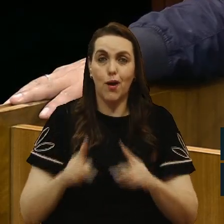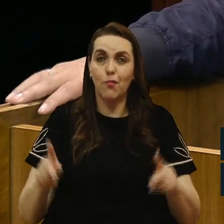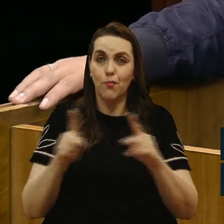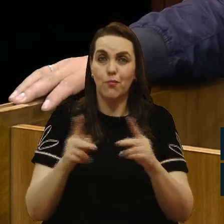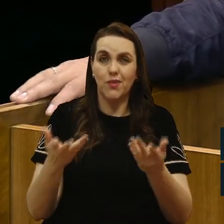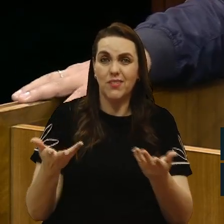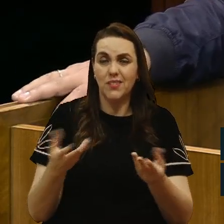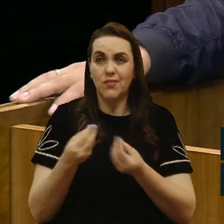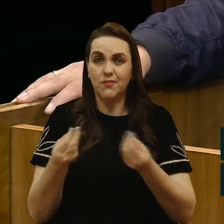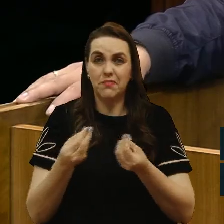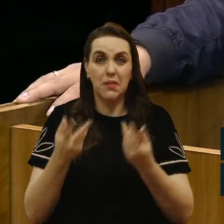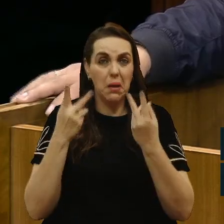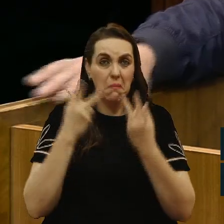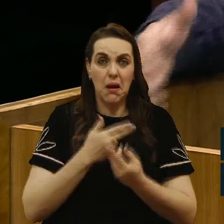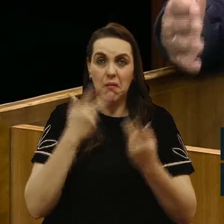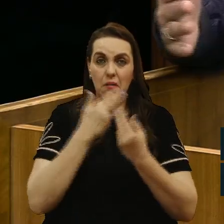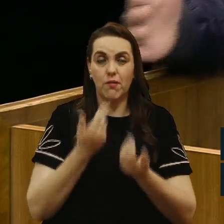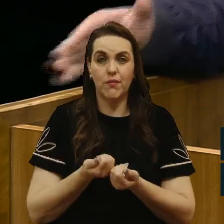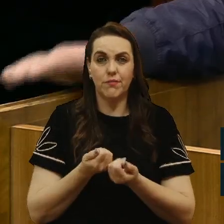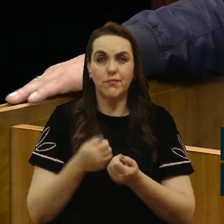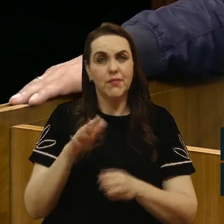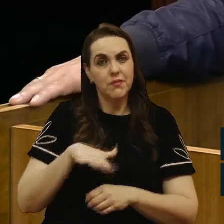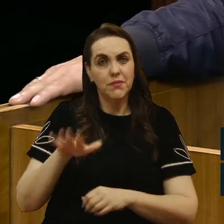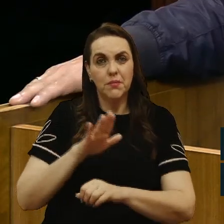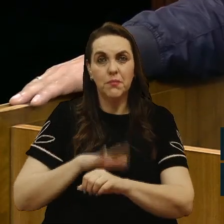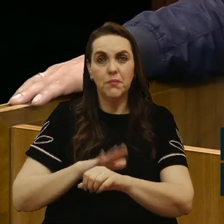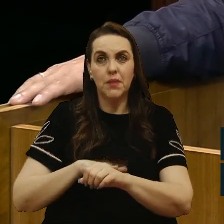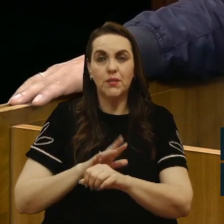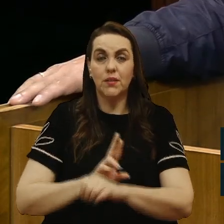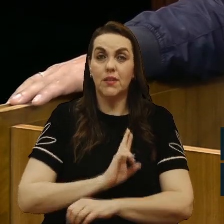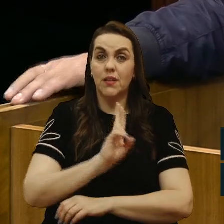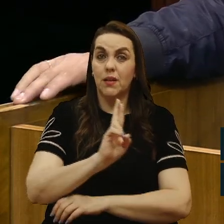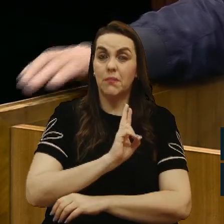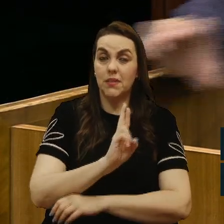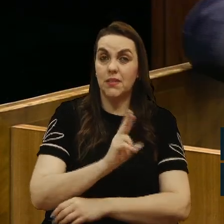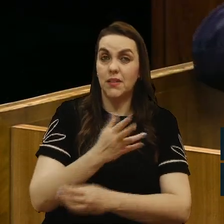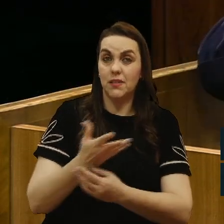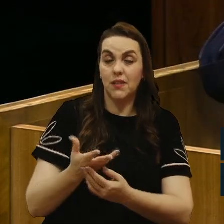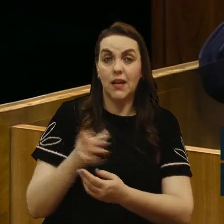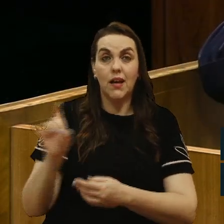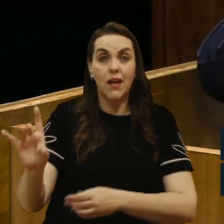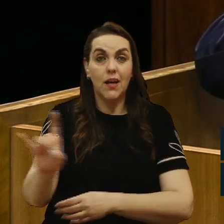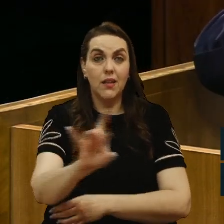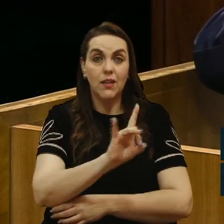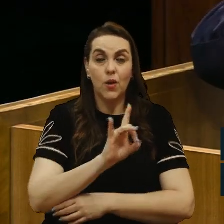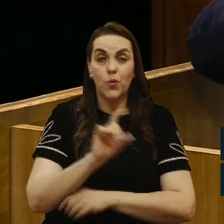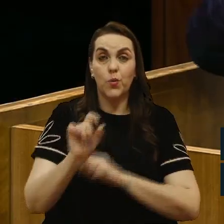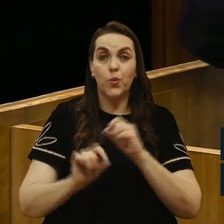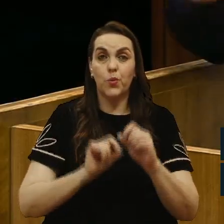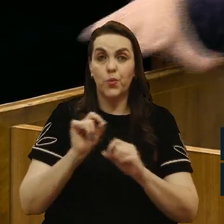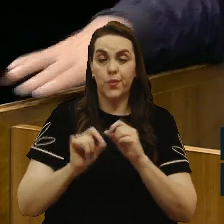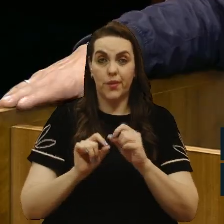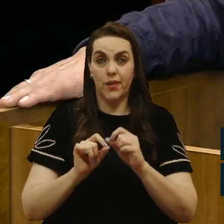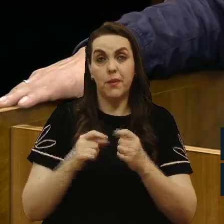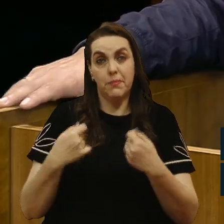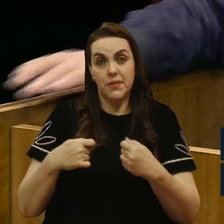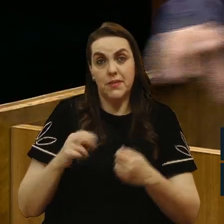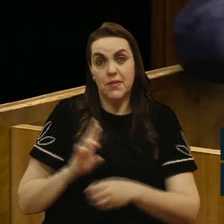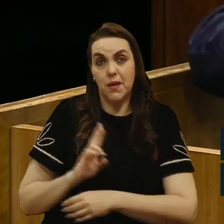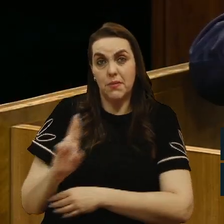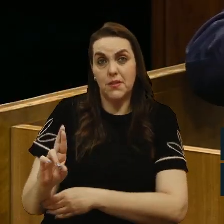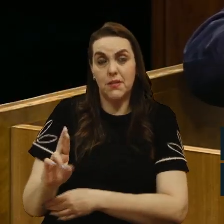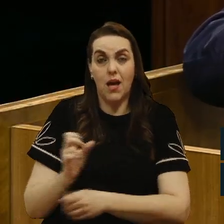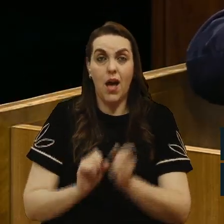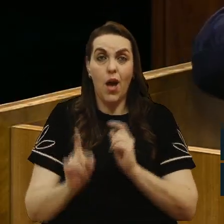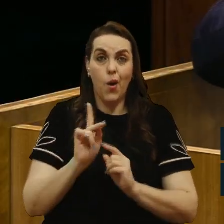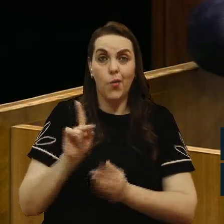ocupar o nosso espaço aqui para representar. Cada um representa aquilo que está aqui para representar. Uns representam a